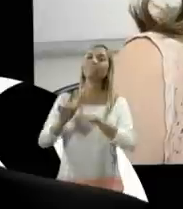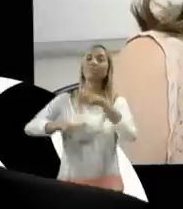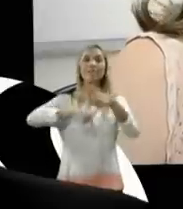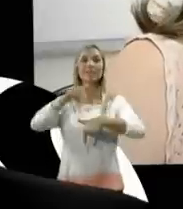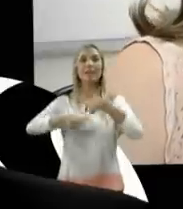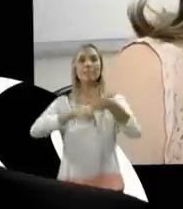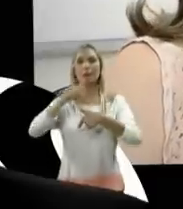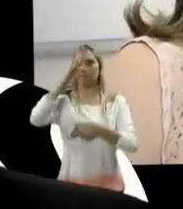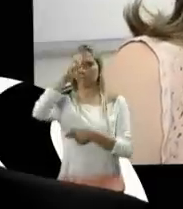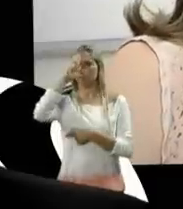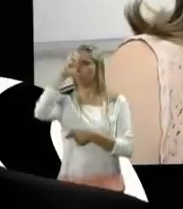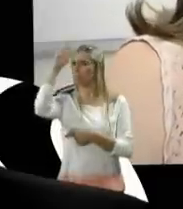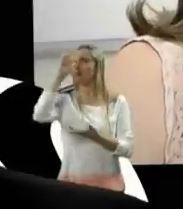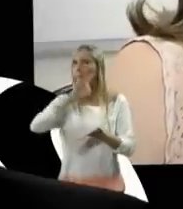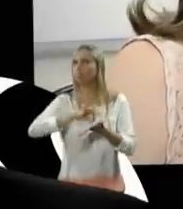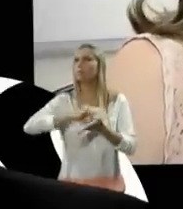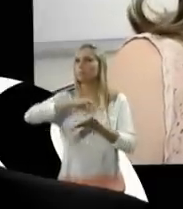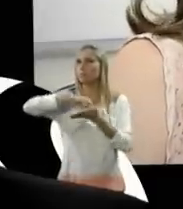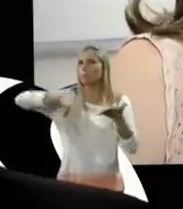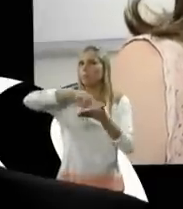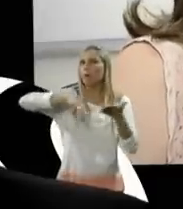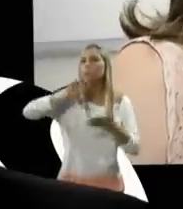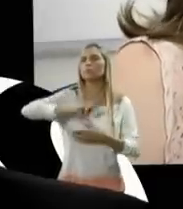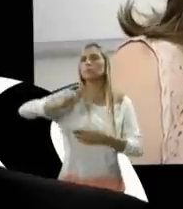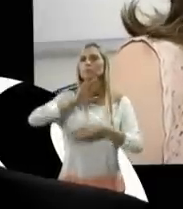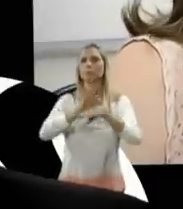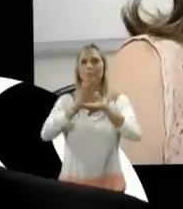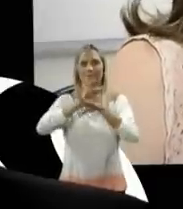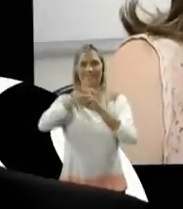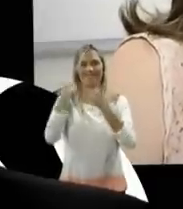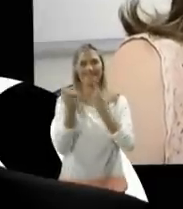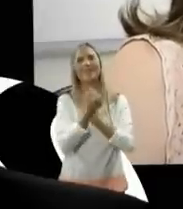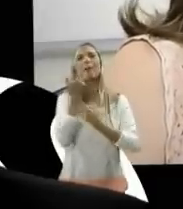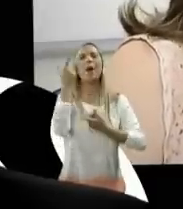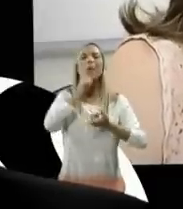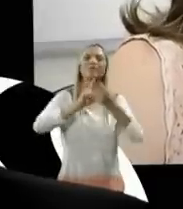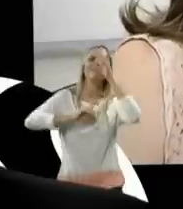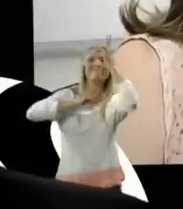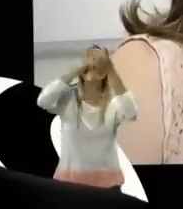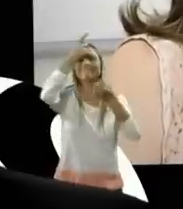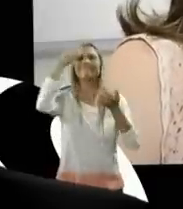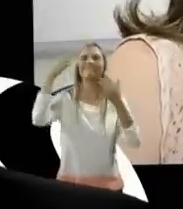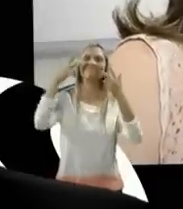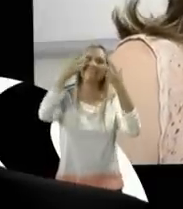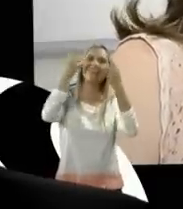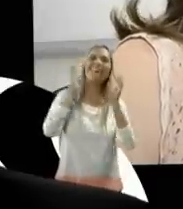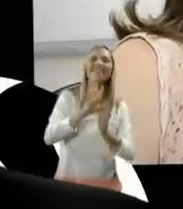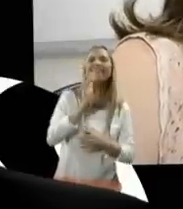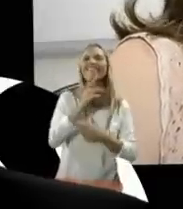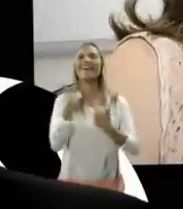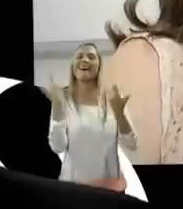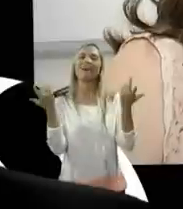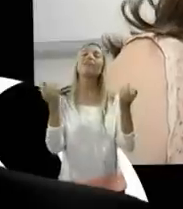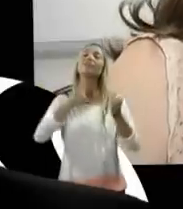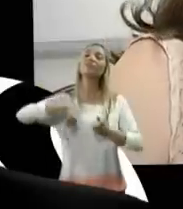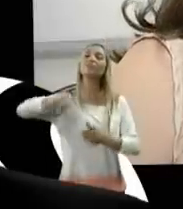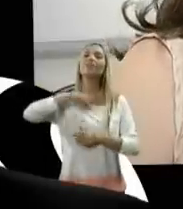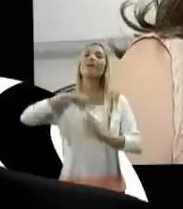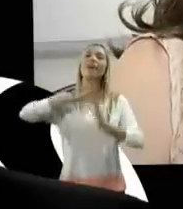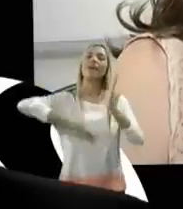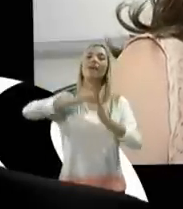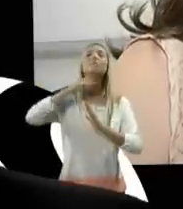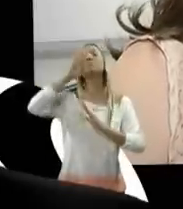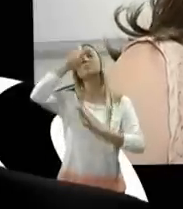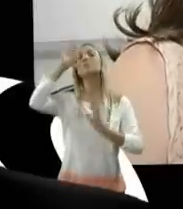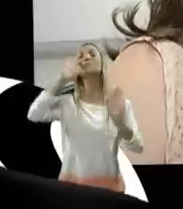uma das ferramentas, um dos instrumentais que o serviço social pode utilizar de forma criativa, é a arte. Dentro disso, nós trabalhamos a